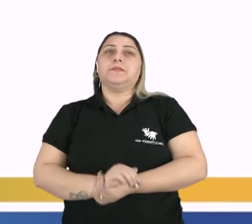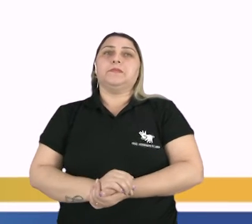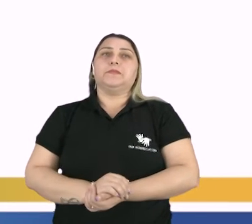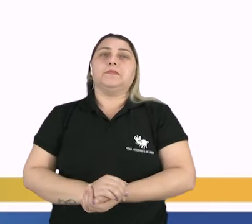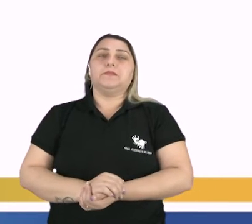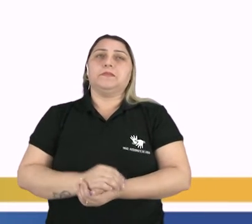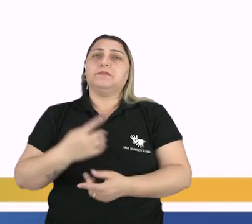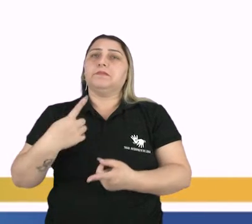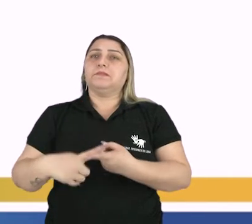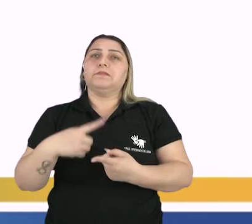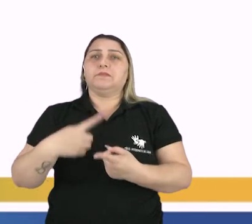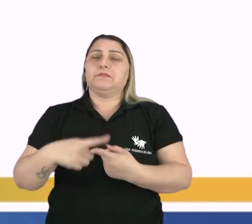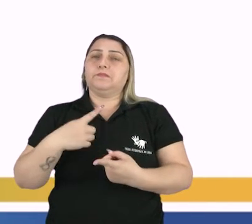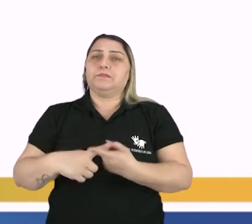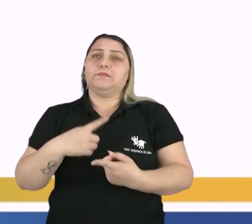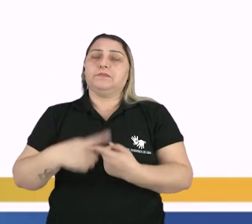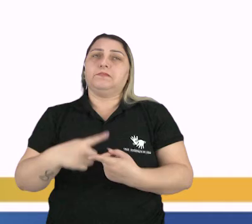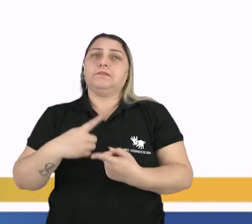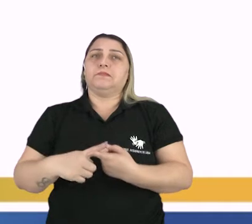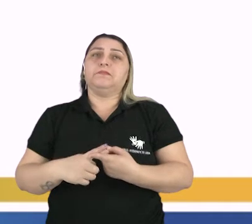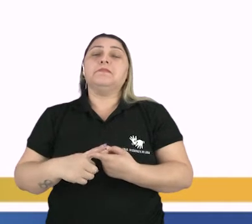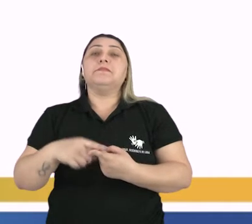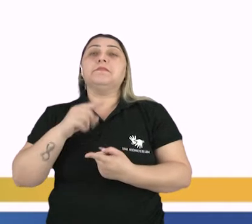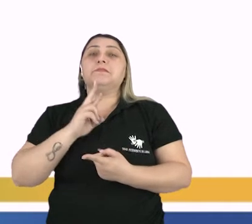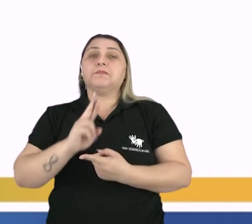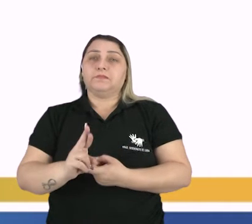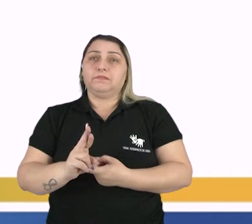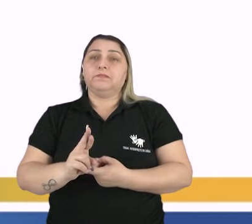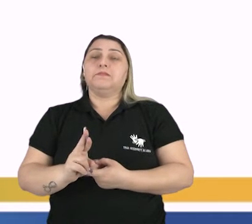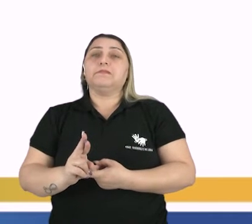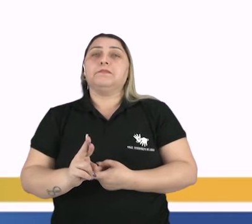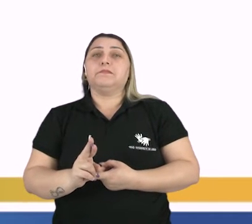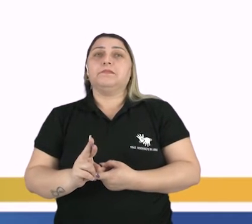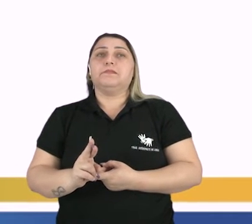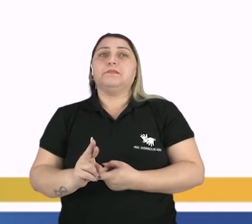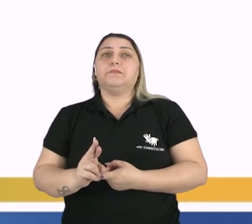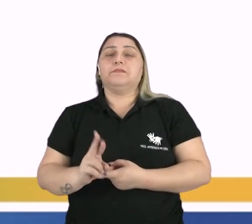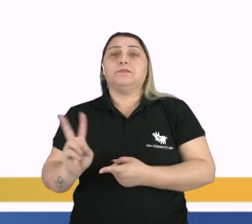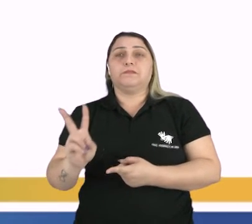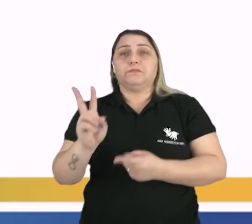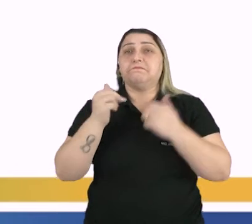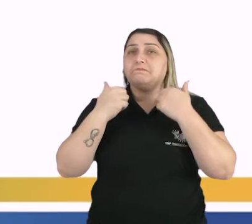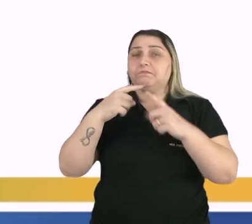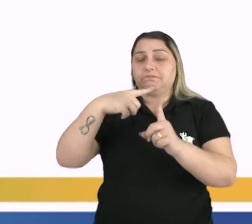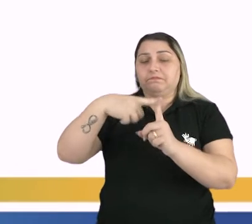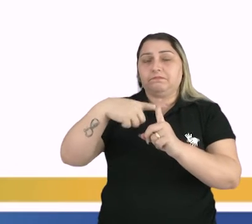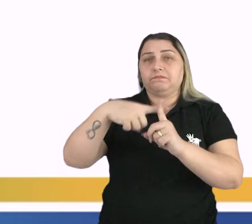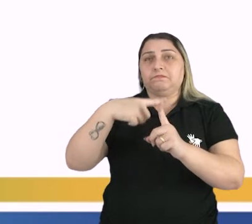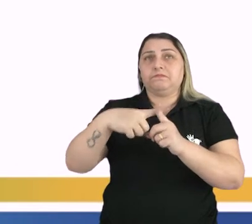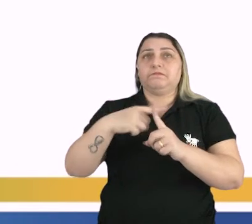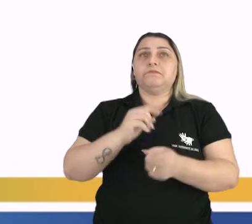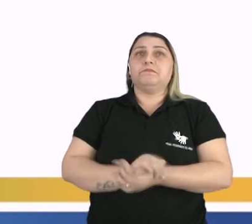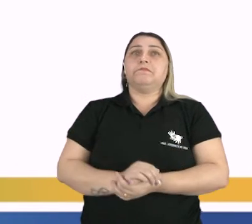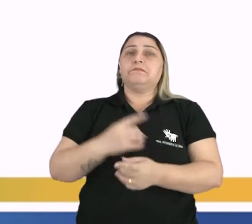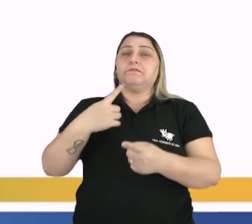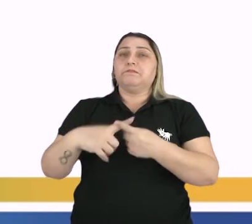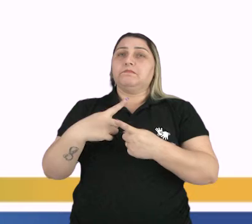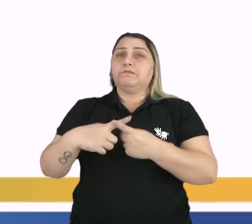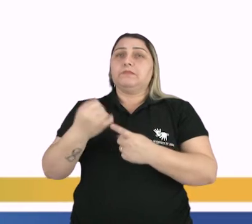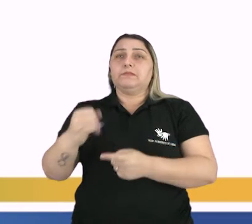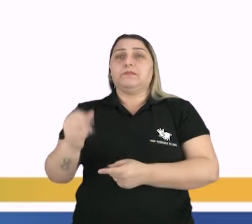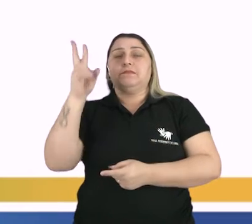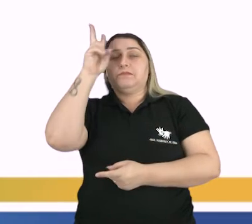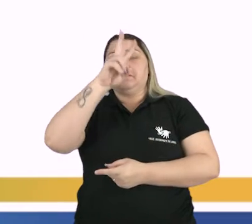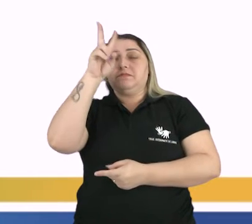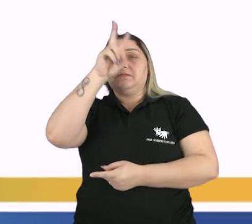0,43. Por que pegamos? Por que a solução? Por que o resultado é o valor positivo, né? Porque se nós